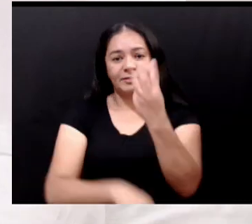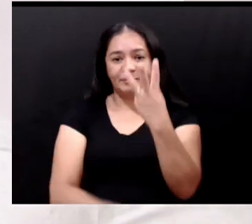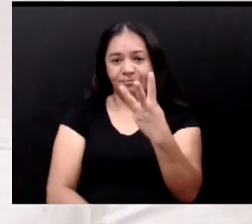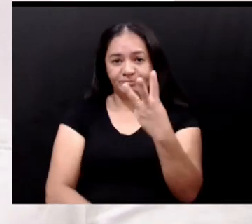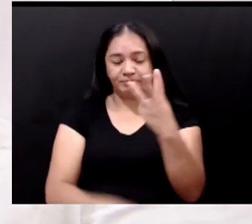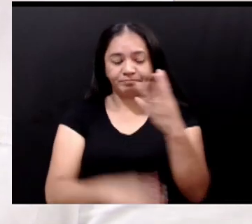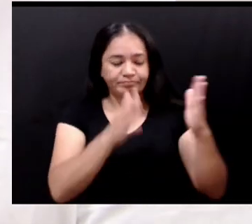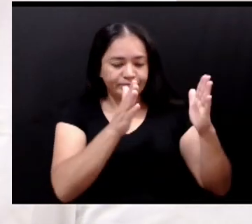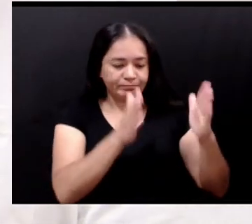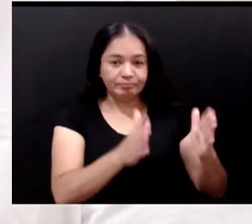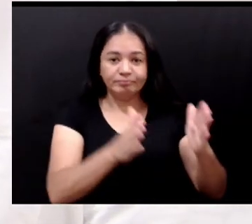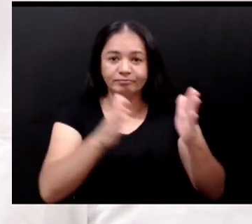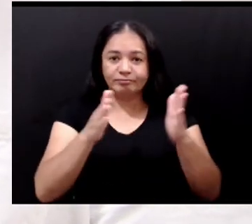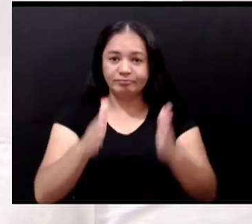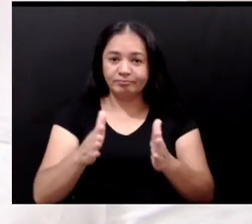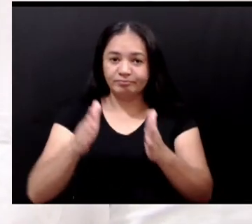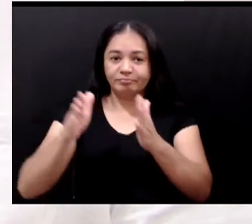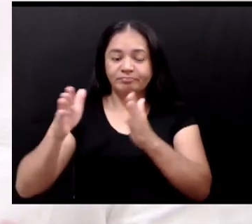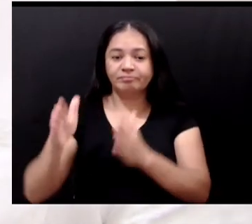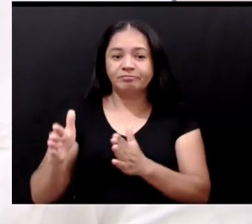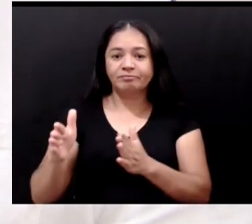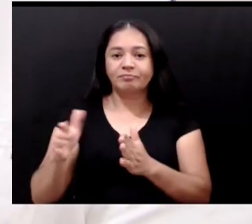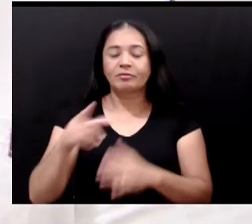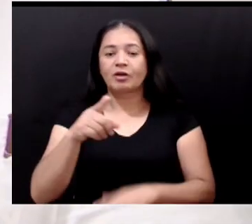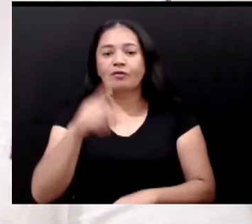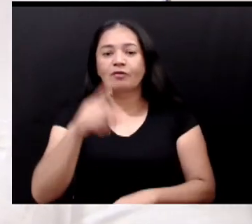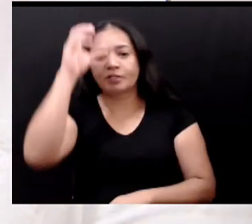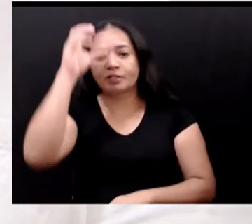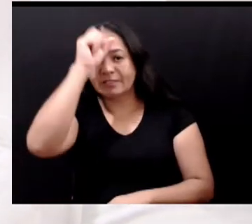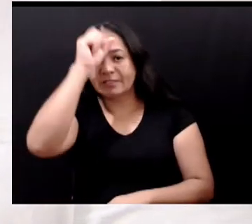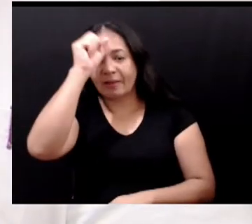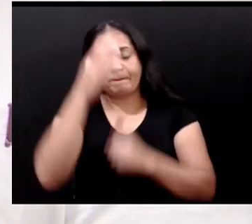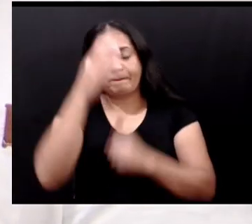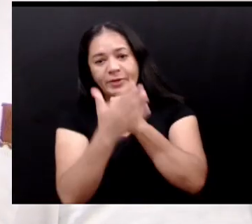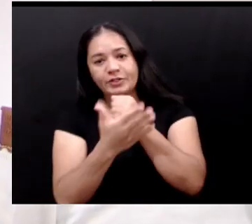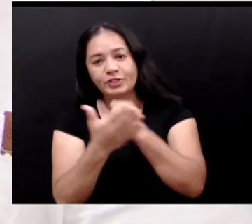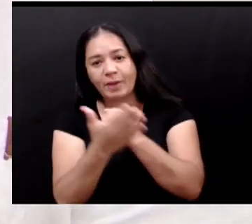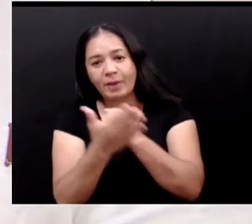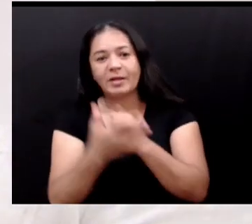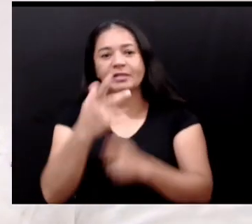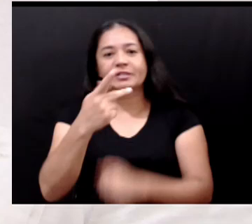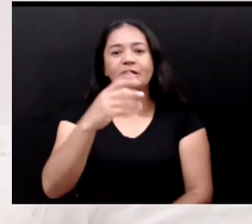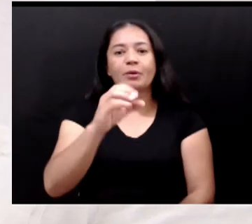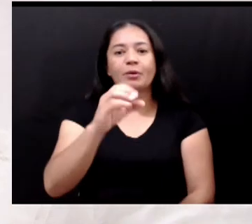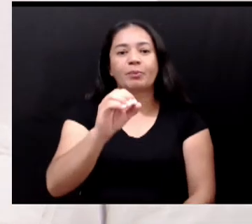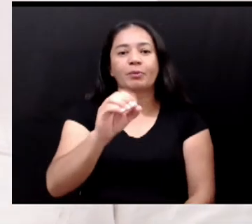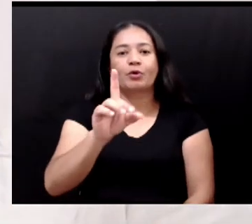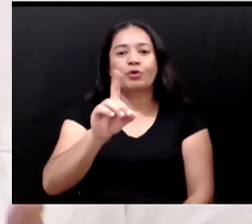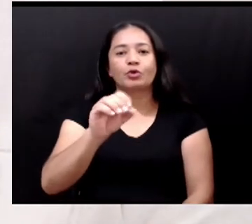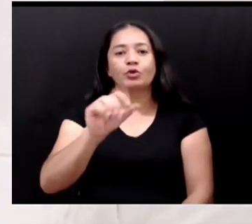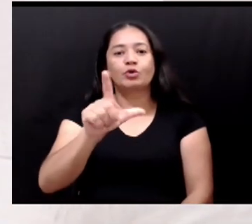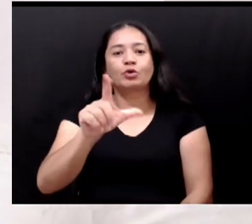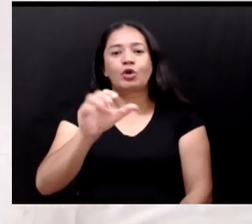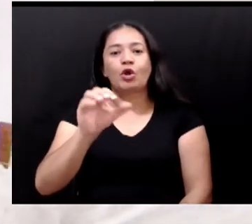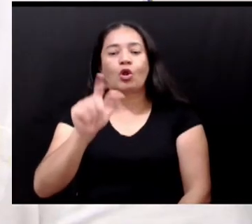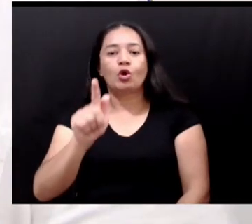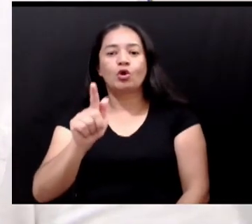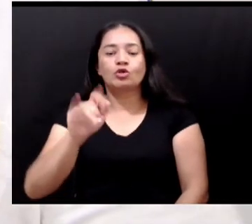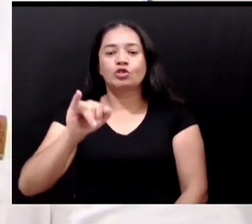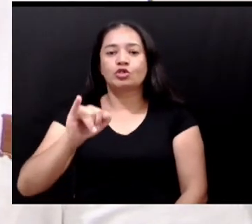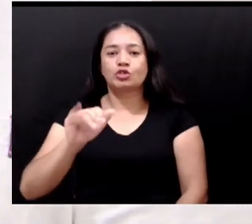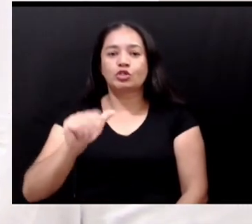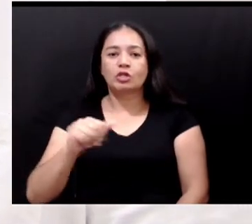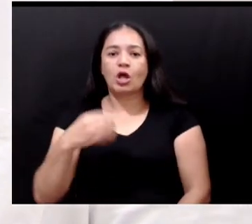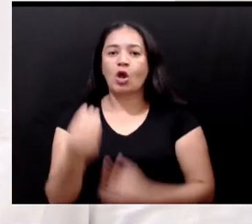podemos dizer assim. Você aprende a base da podologia, a essência, né, de como cuidar dos problemas